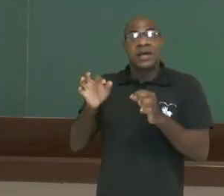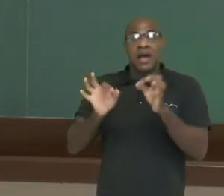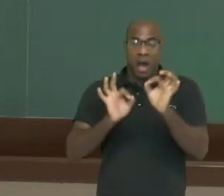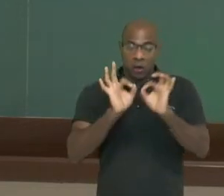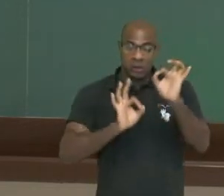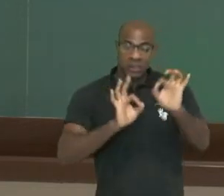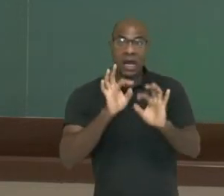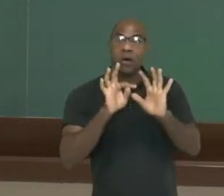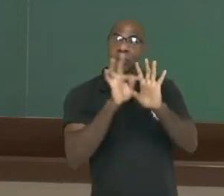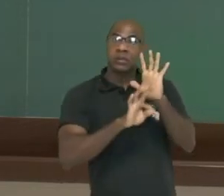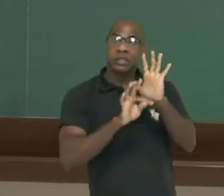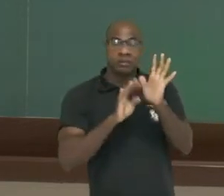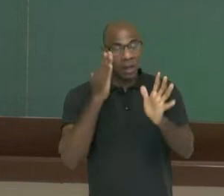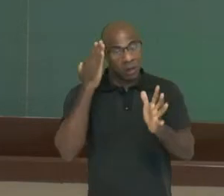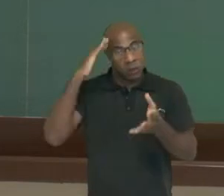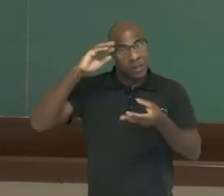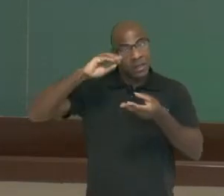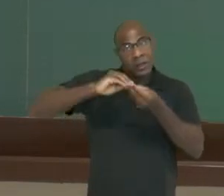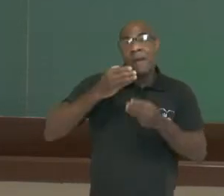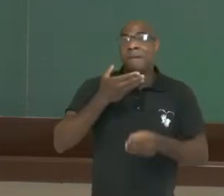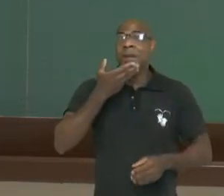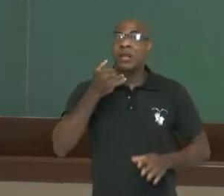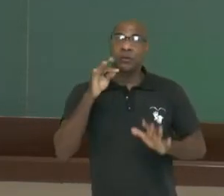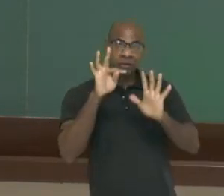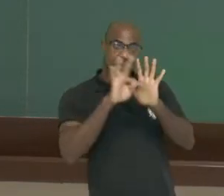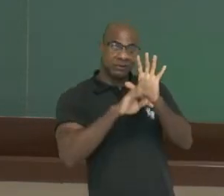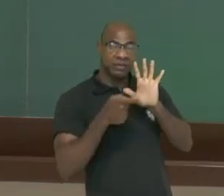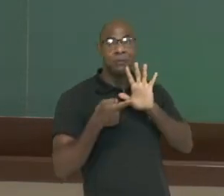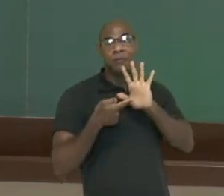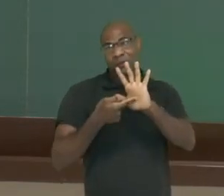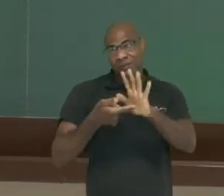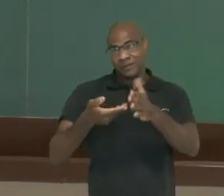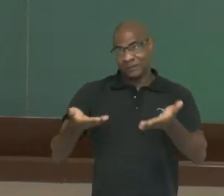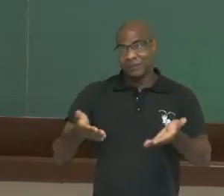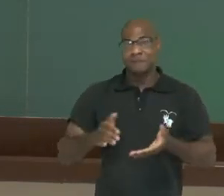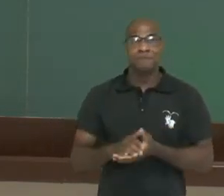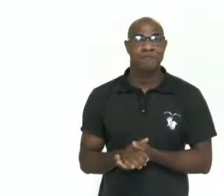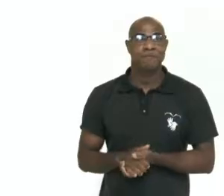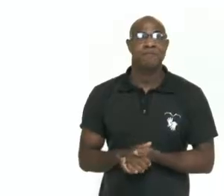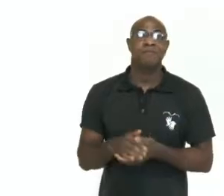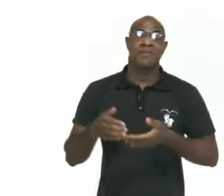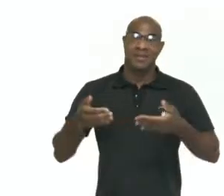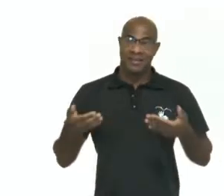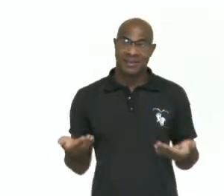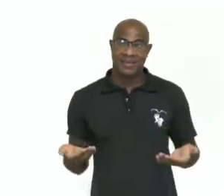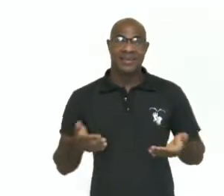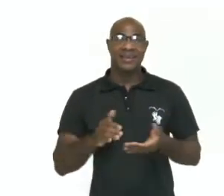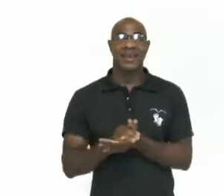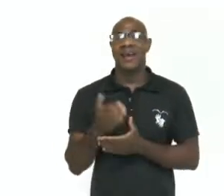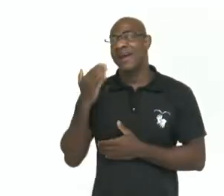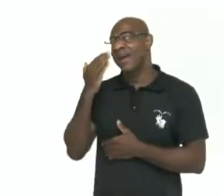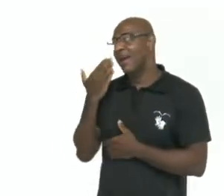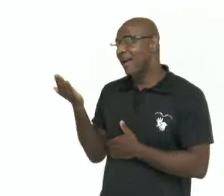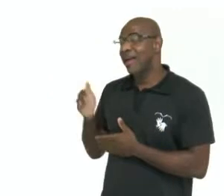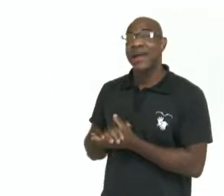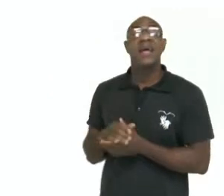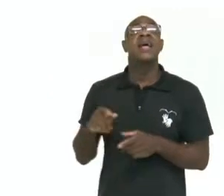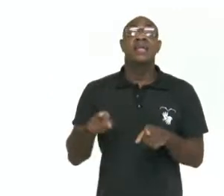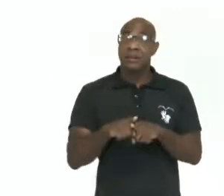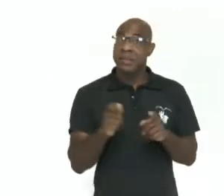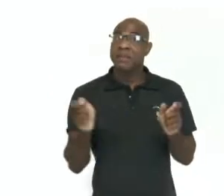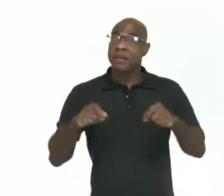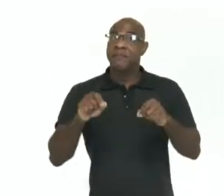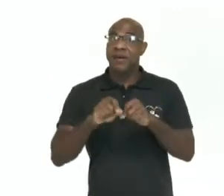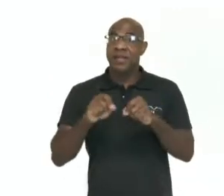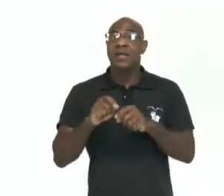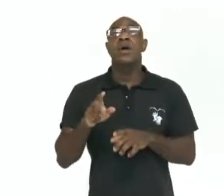a compreensão melhor daquilo que está sendo trabalhado. Então é bastante frequente o uso de figuras de